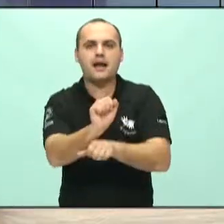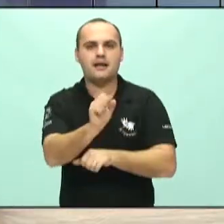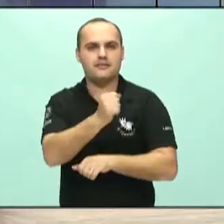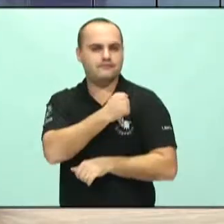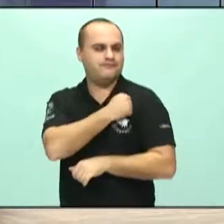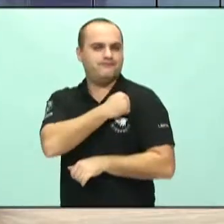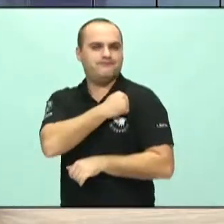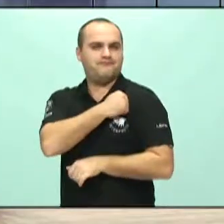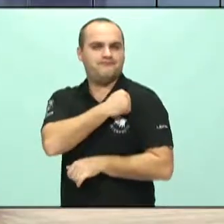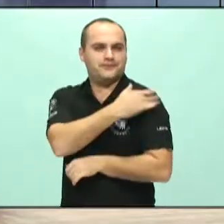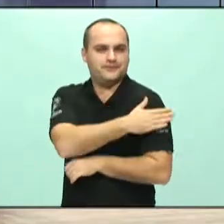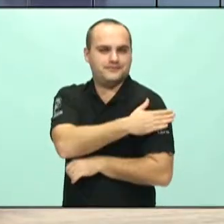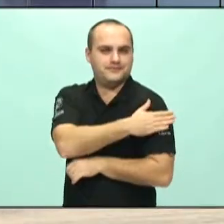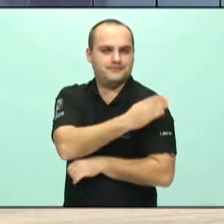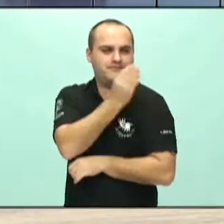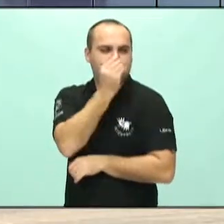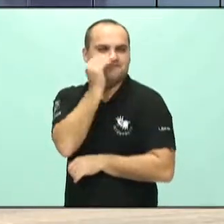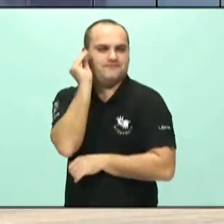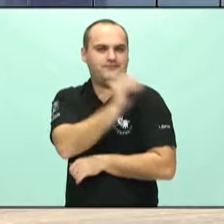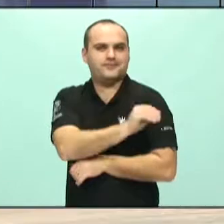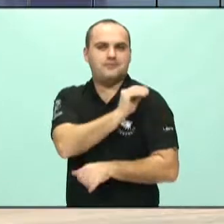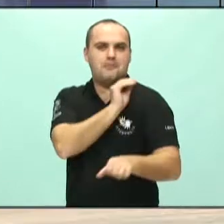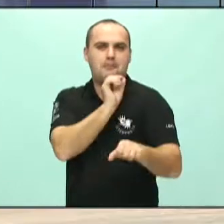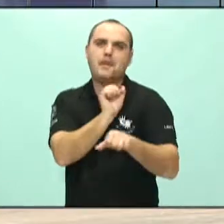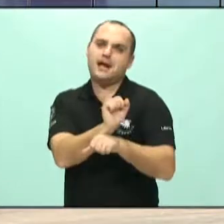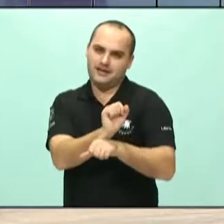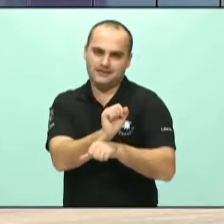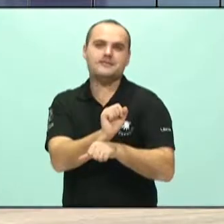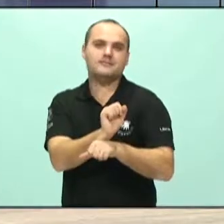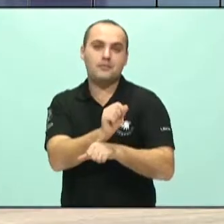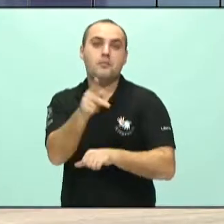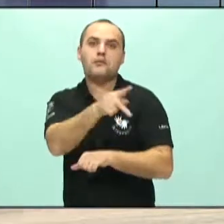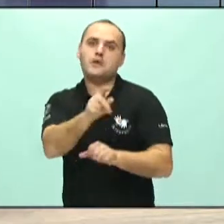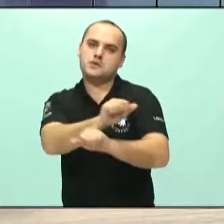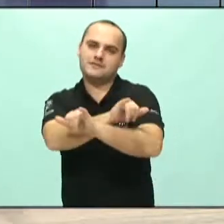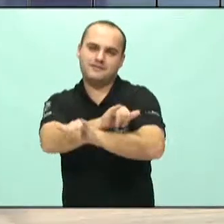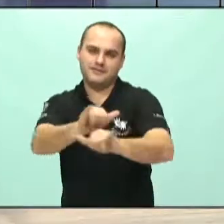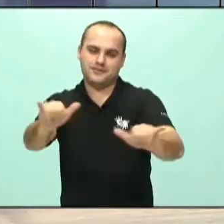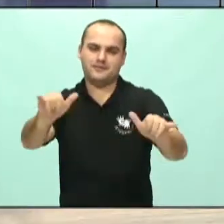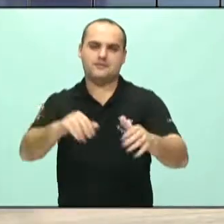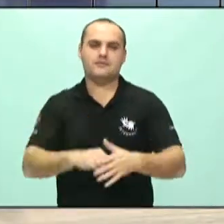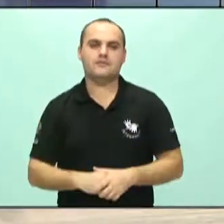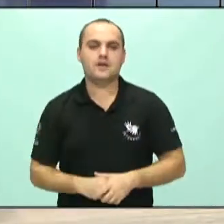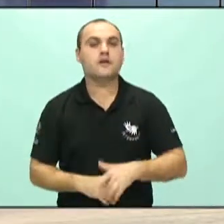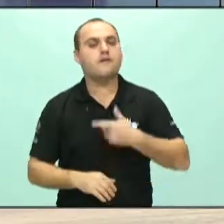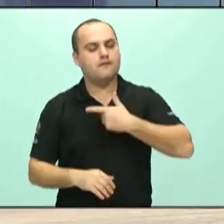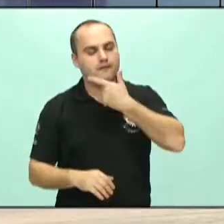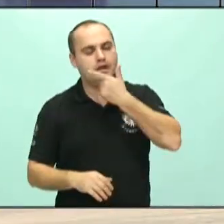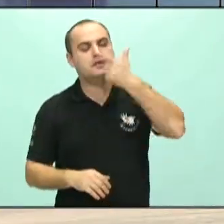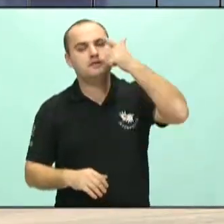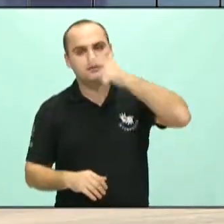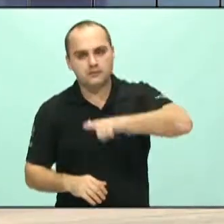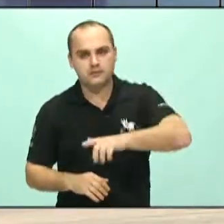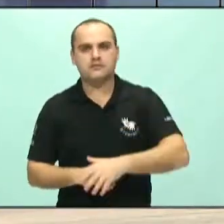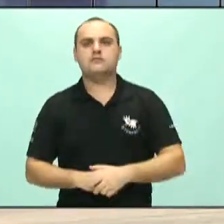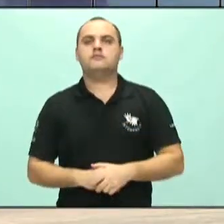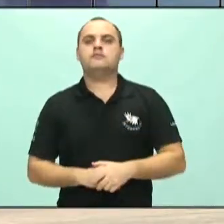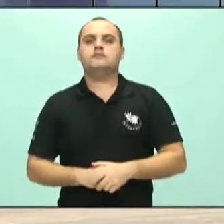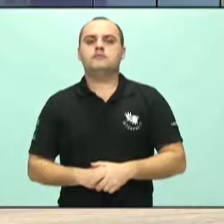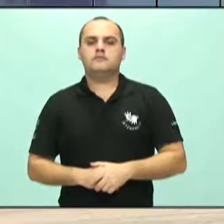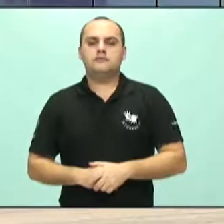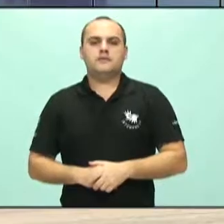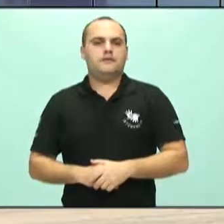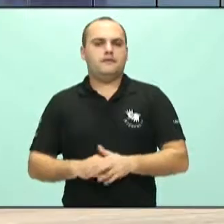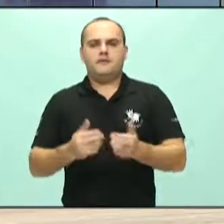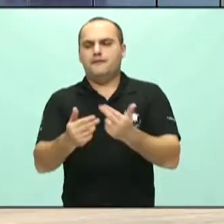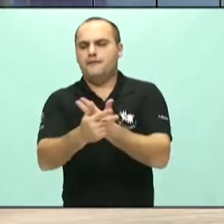preconceito, né? Então, a capoeira hoje, ela consegue integrar, como eu vou falar mais novamente, o pessoal de